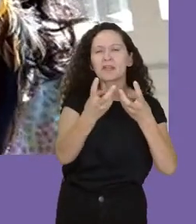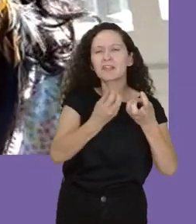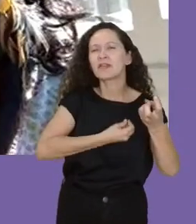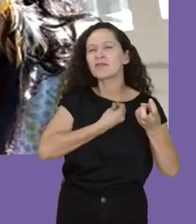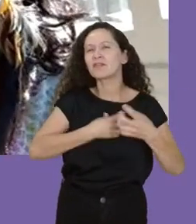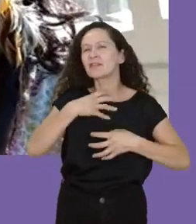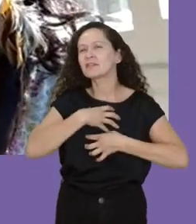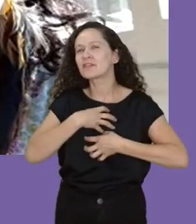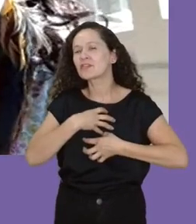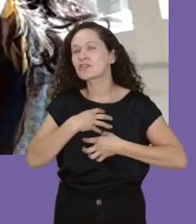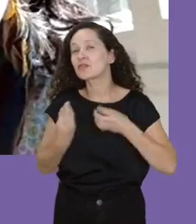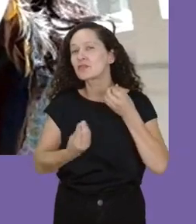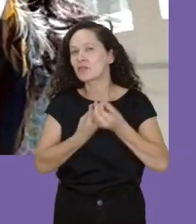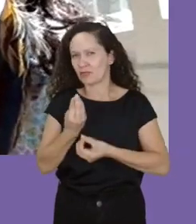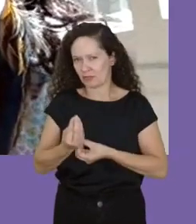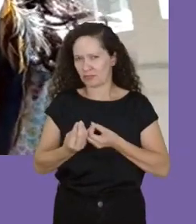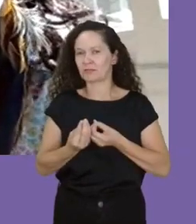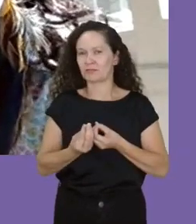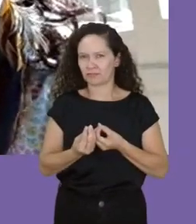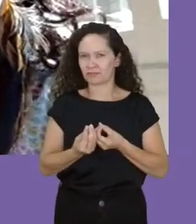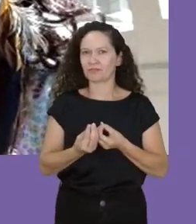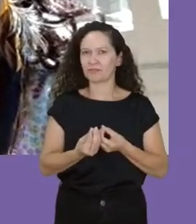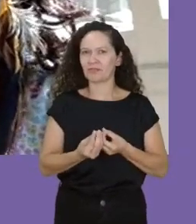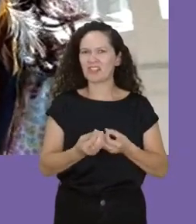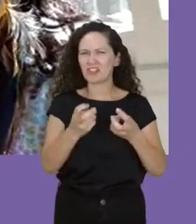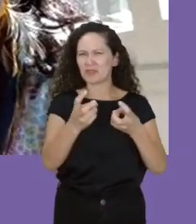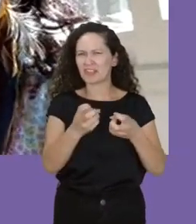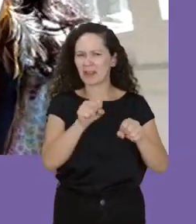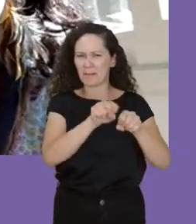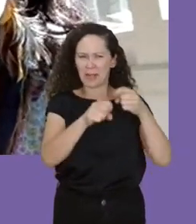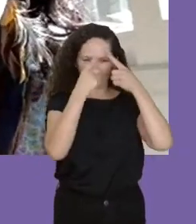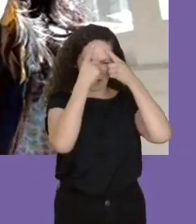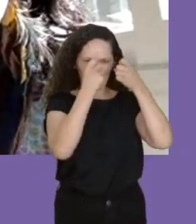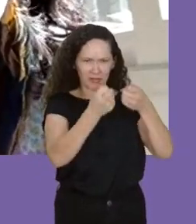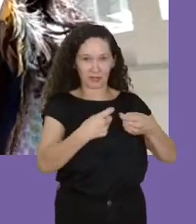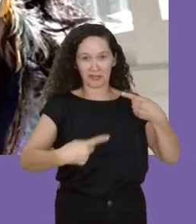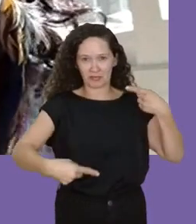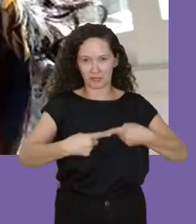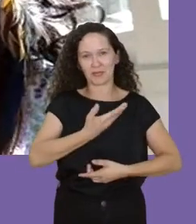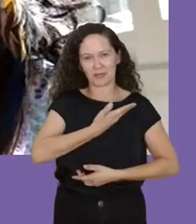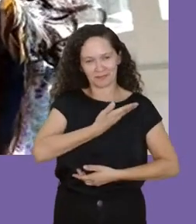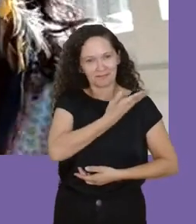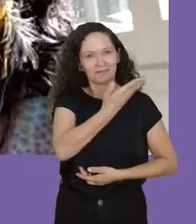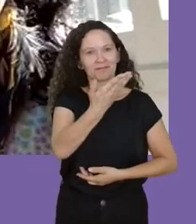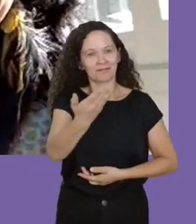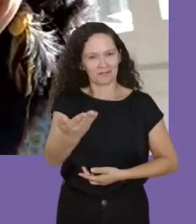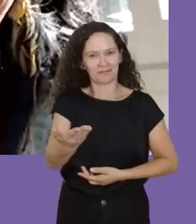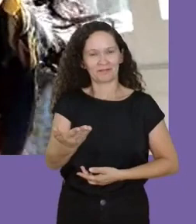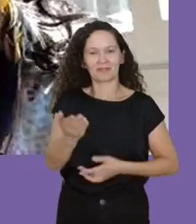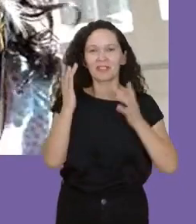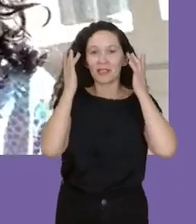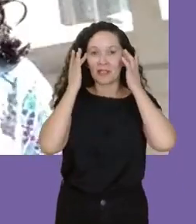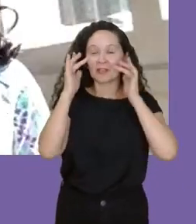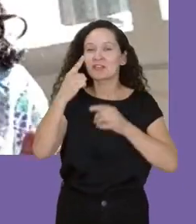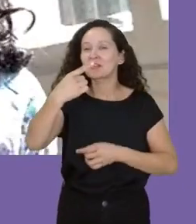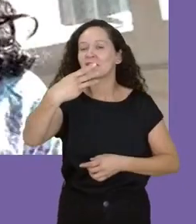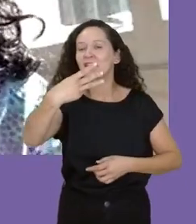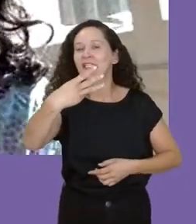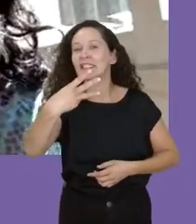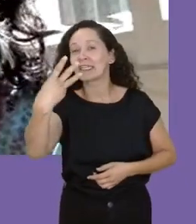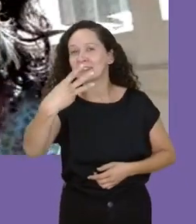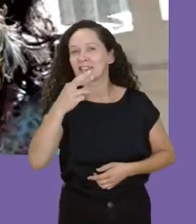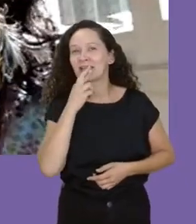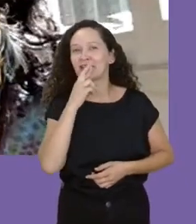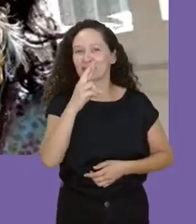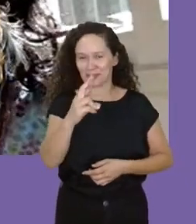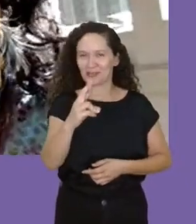vivendo uma situação como essa, companheiras. Então, não sei quem é que, a gente